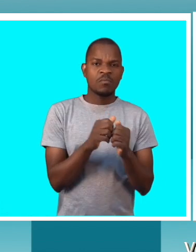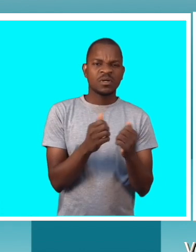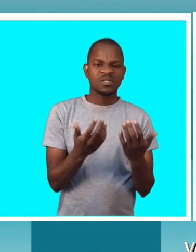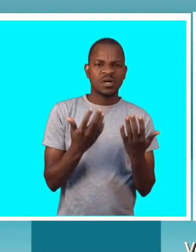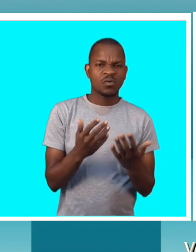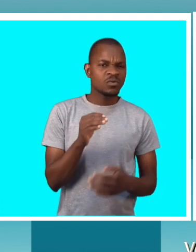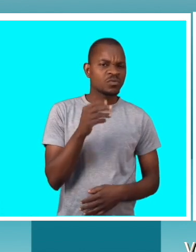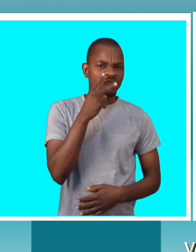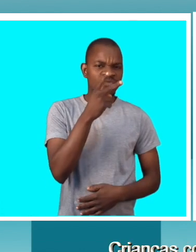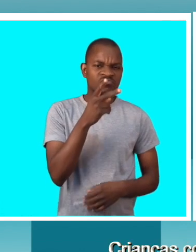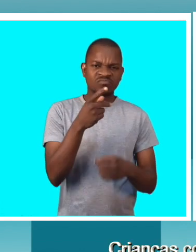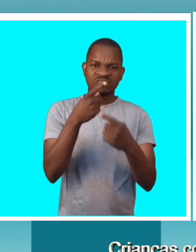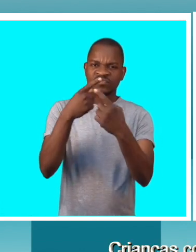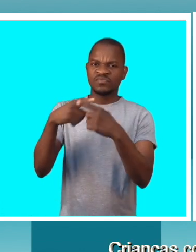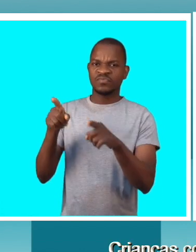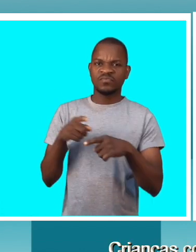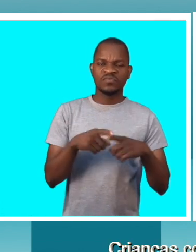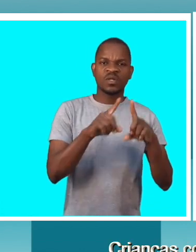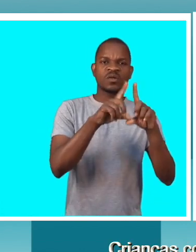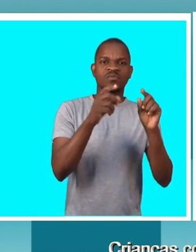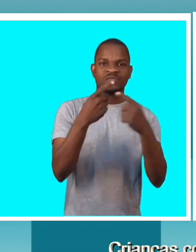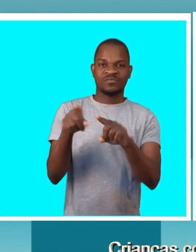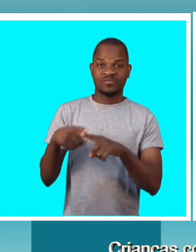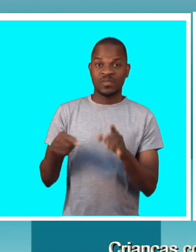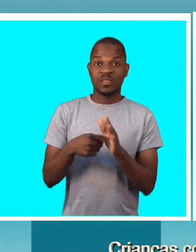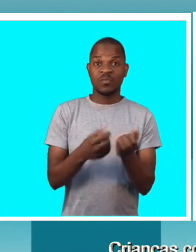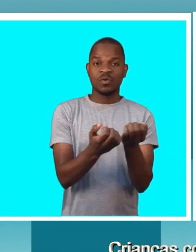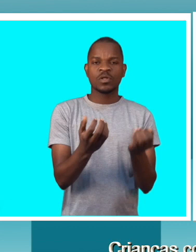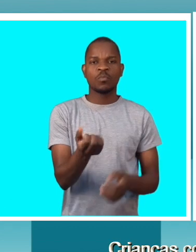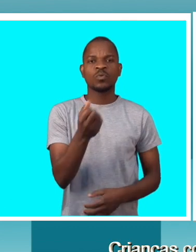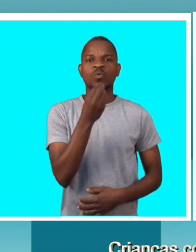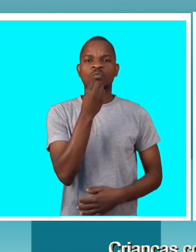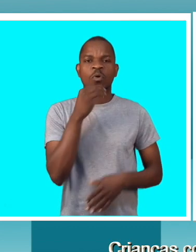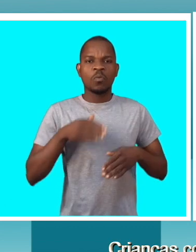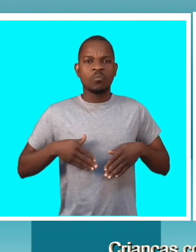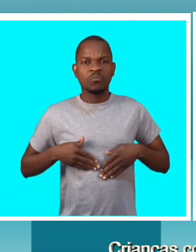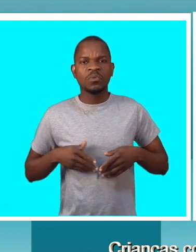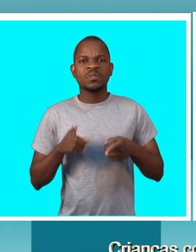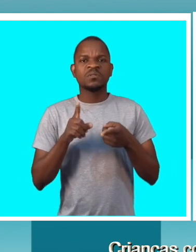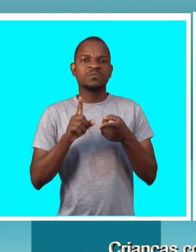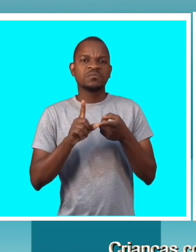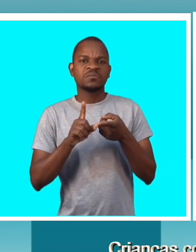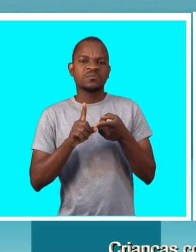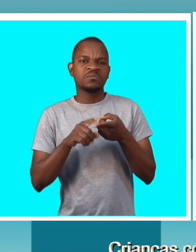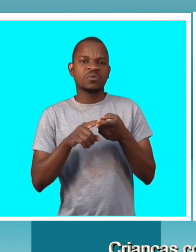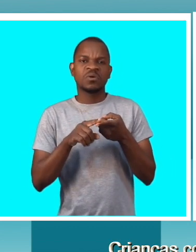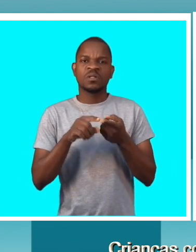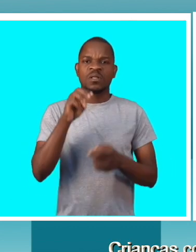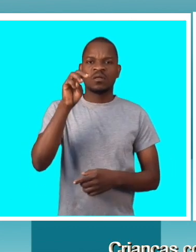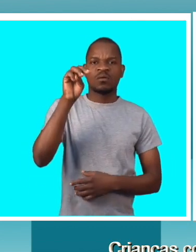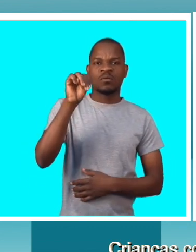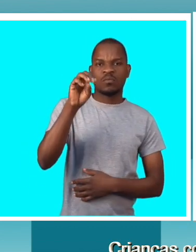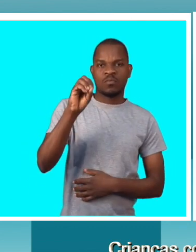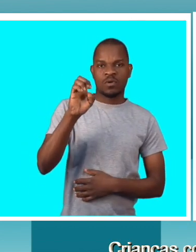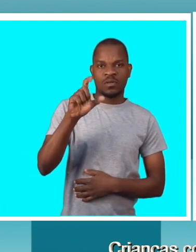coisas diferentes. Crianças comem moela, comem fígado, comem ovo. E não acontece